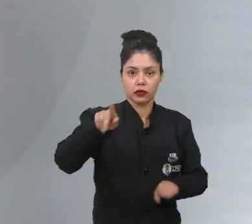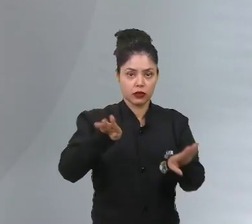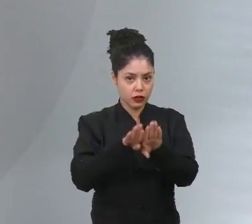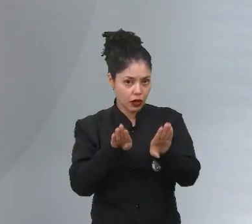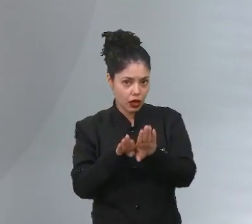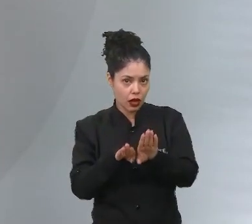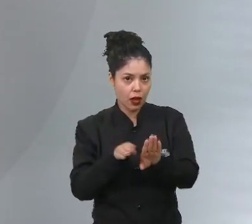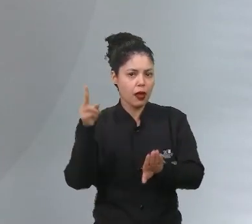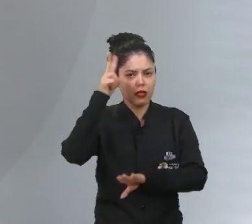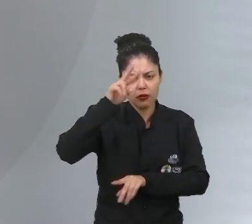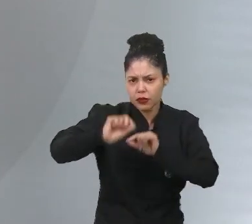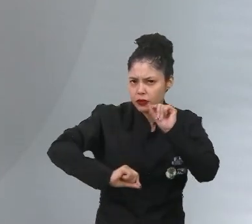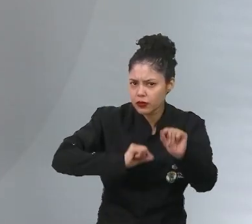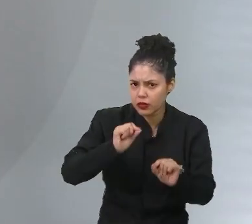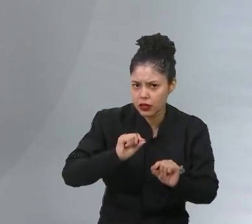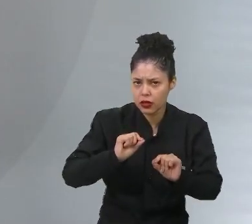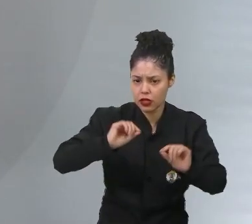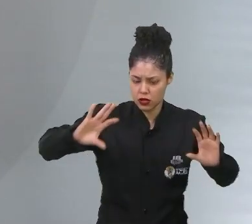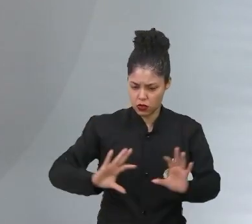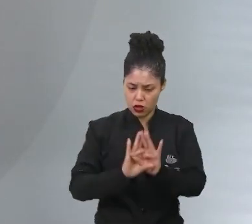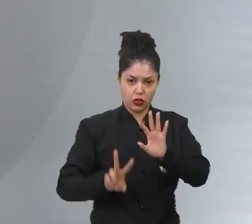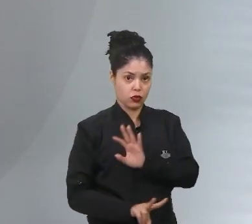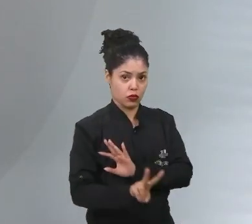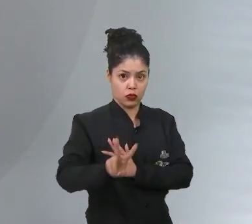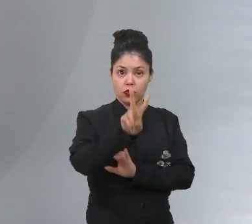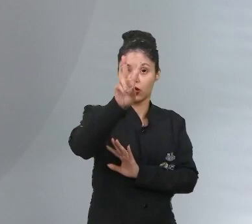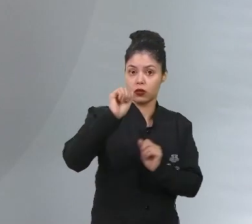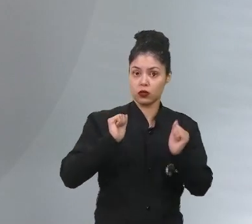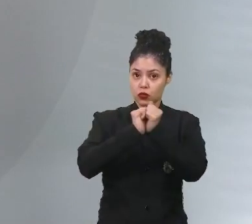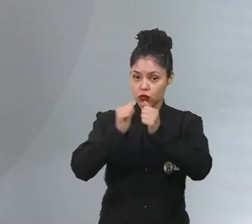também precisa lembrar da questão dos valores de delta,